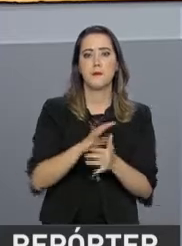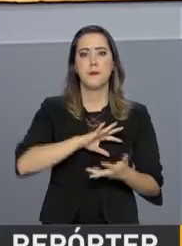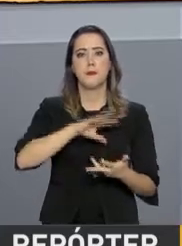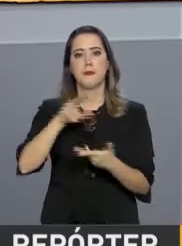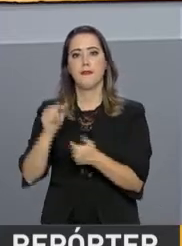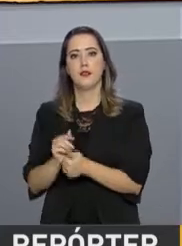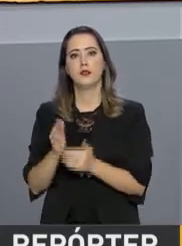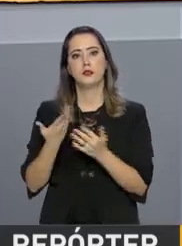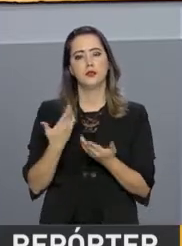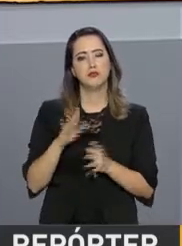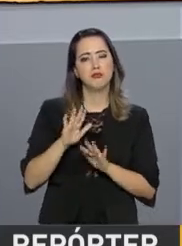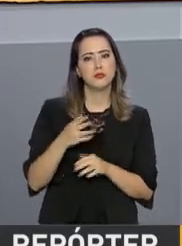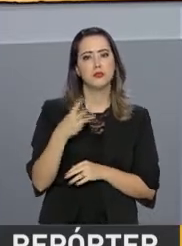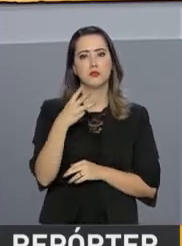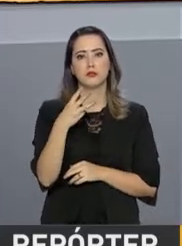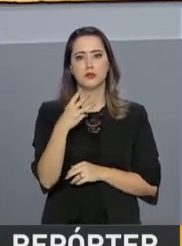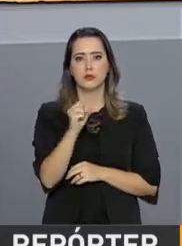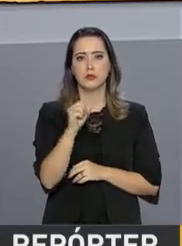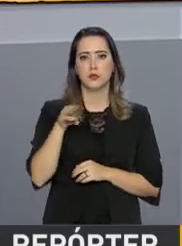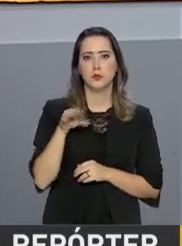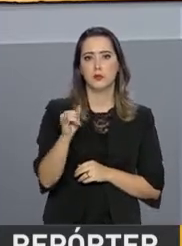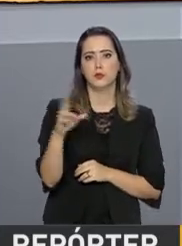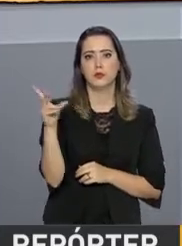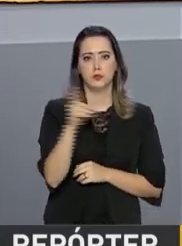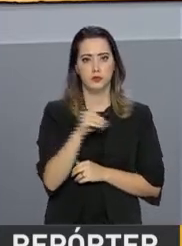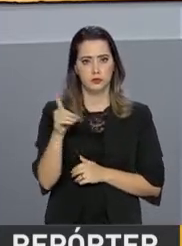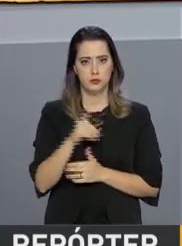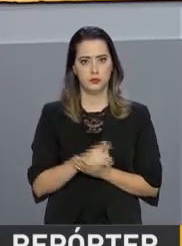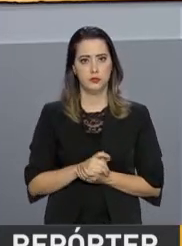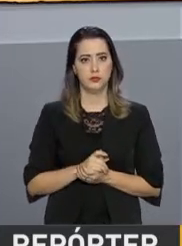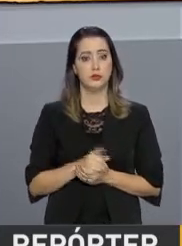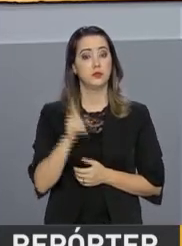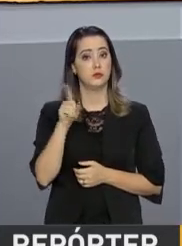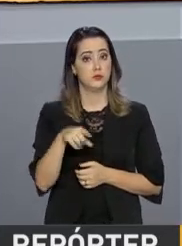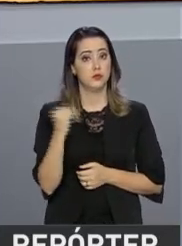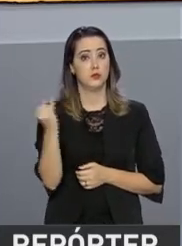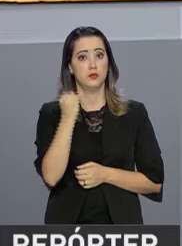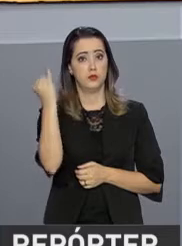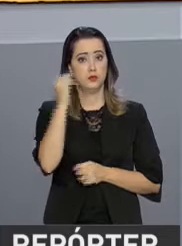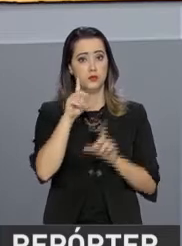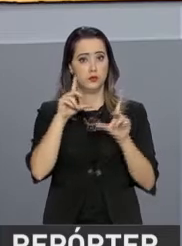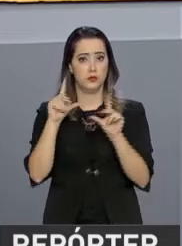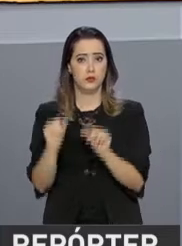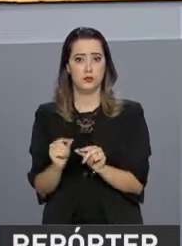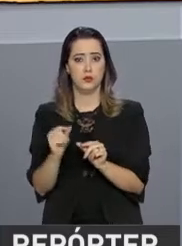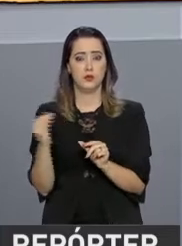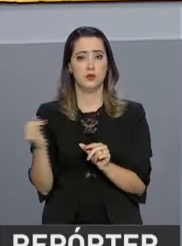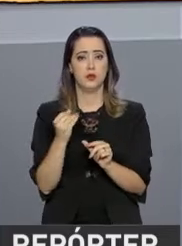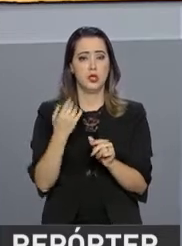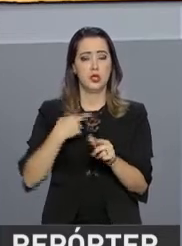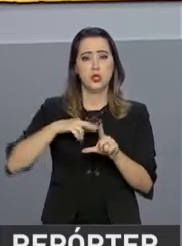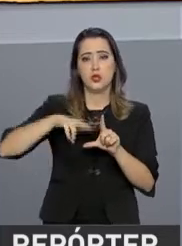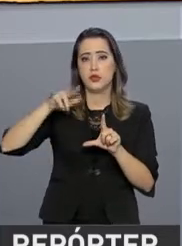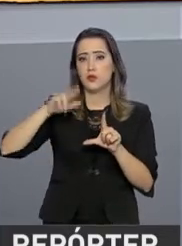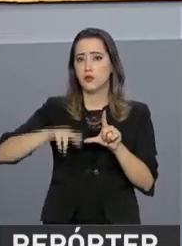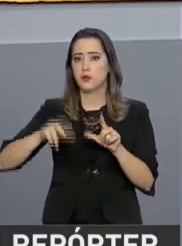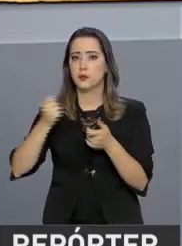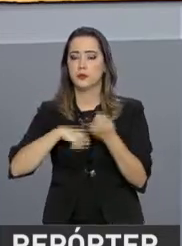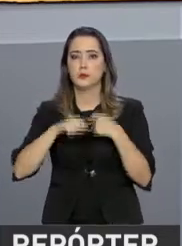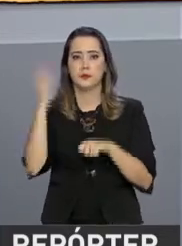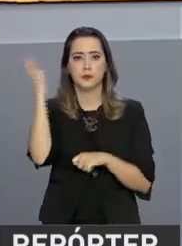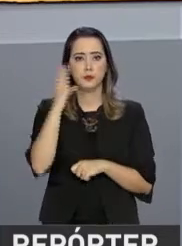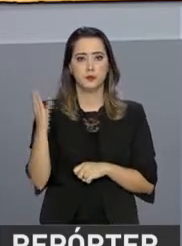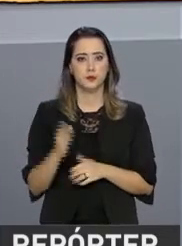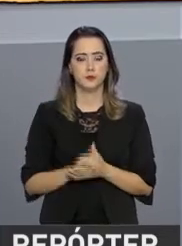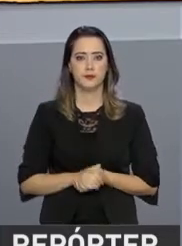internacionais, que estão ao redor de 380 bilhões de dólares, um dos fatores que reduzem o grau de vulnerabilidade da